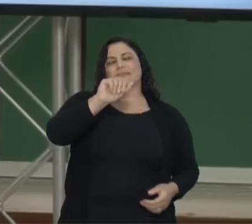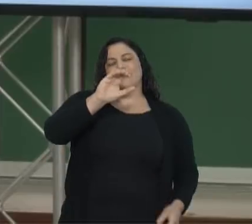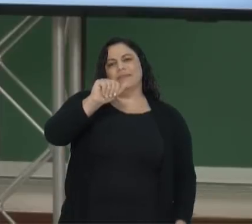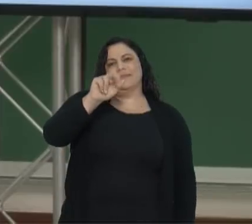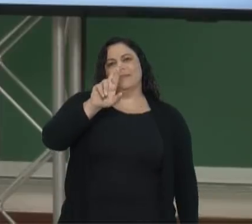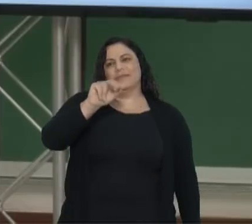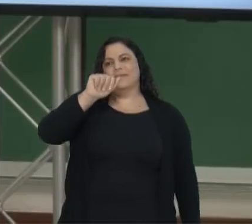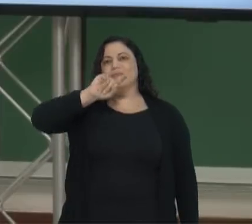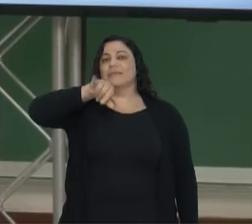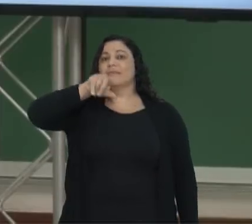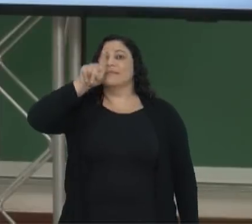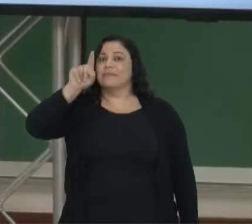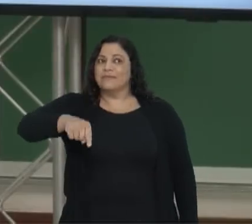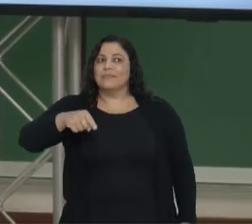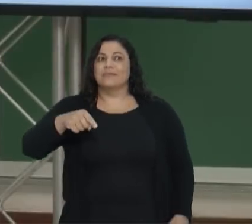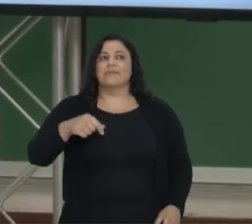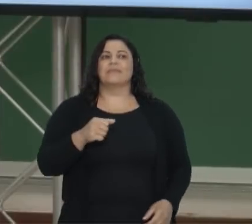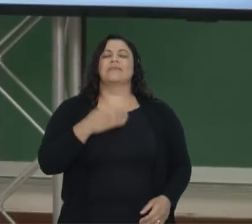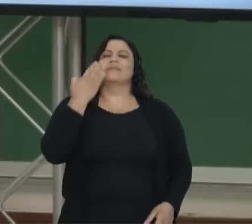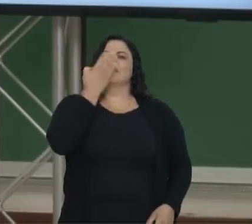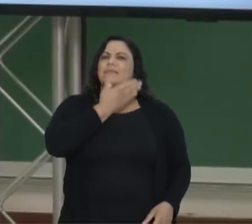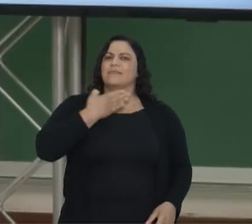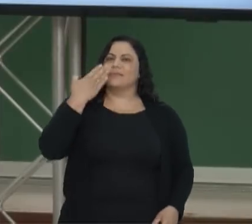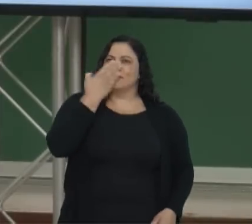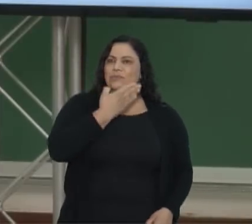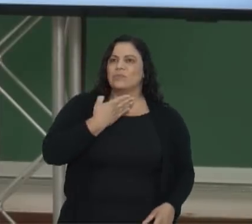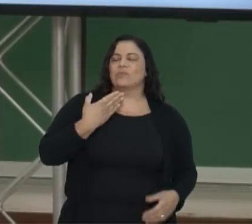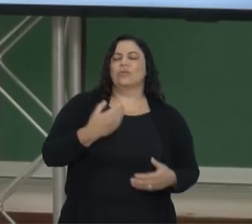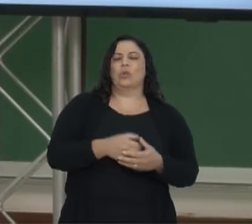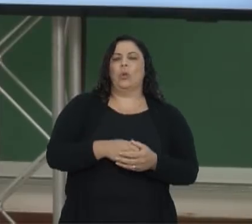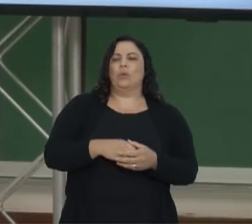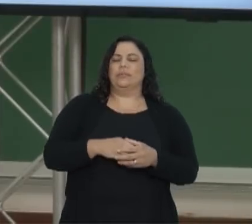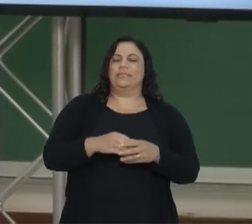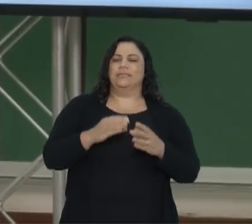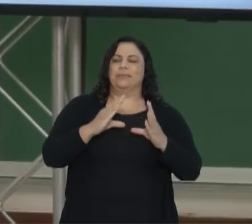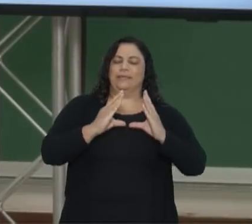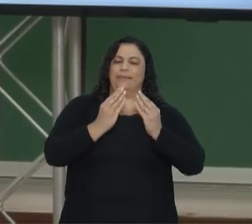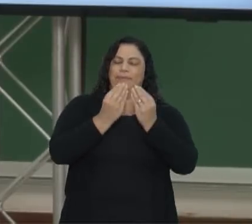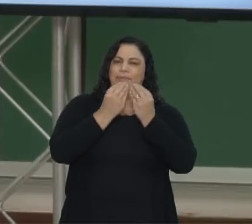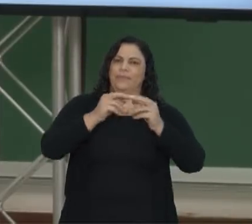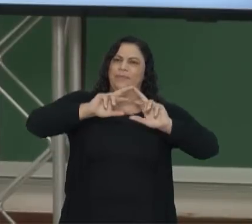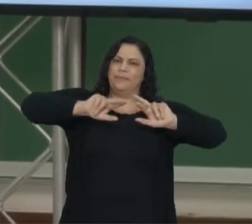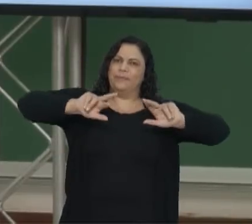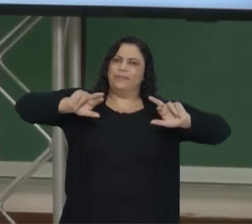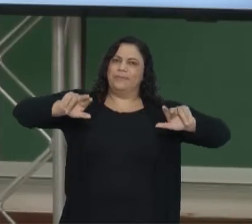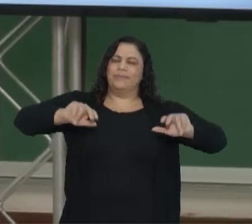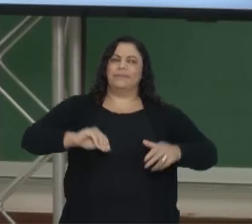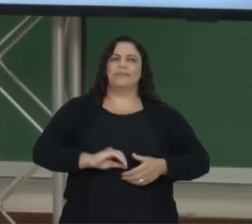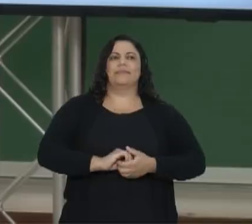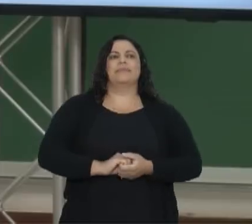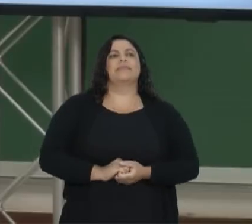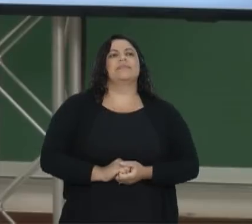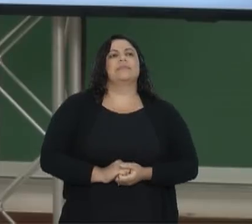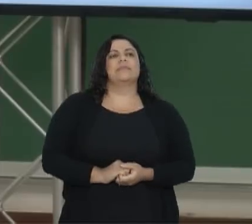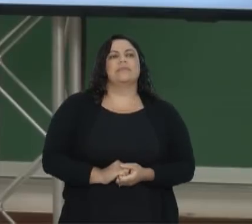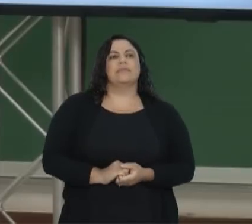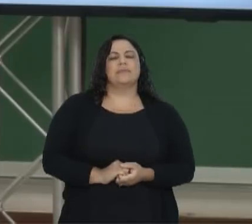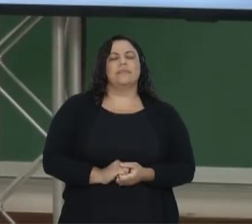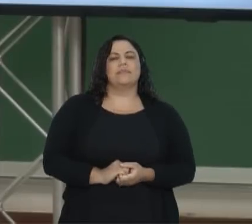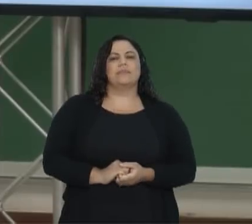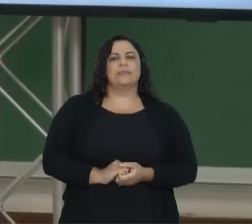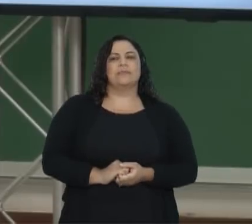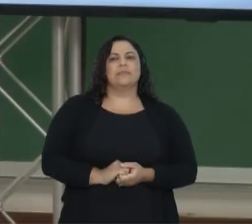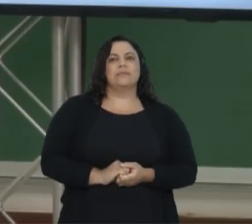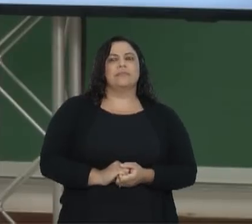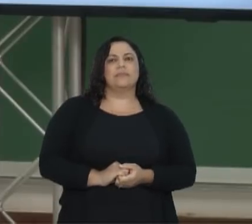alguns pratos doces como o mingau, a canjica e a pamonha, que são influências dos povos africanos. Continuando